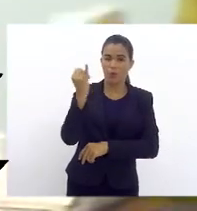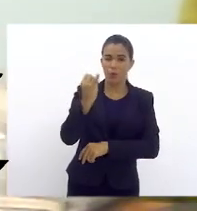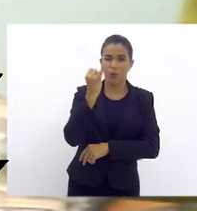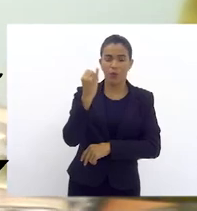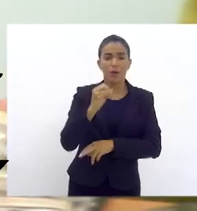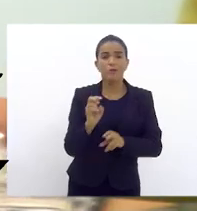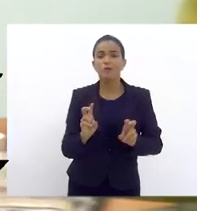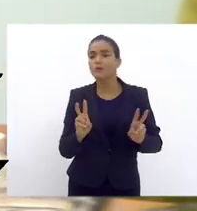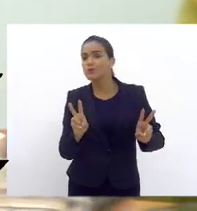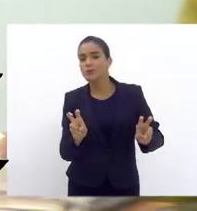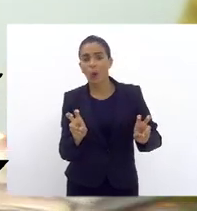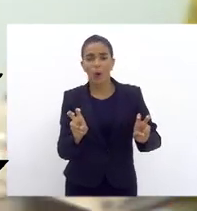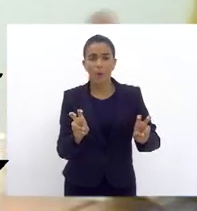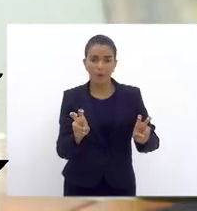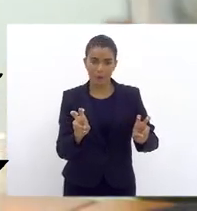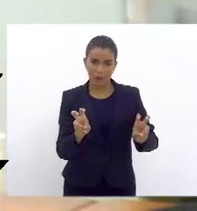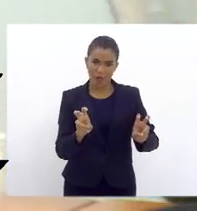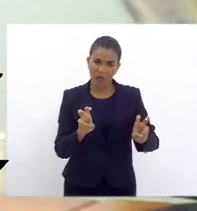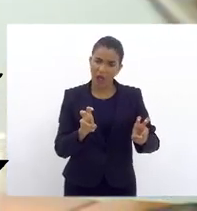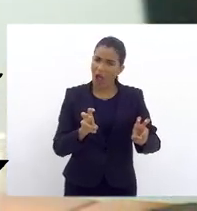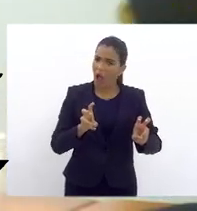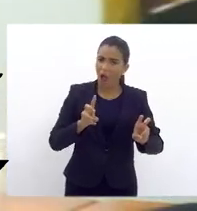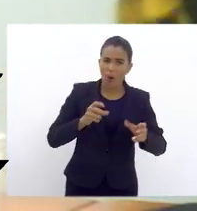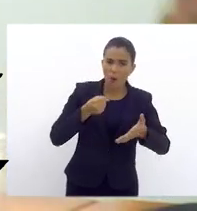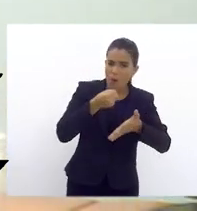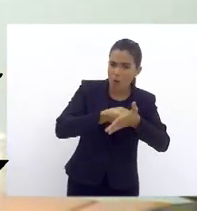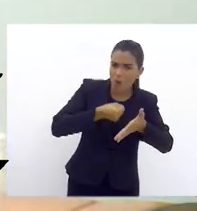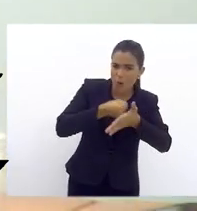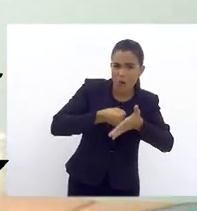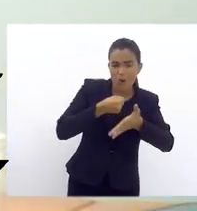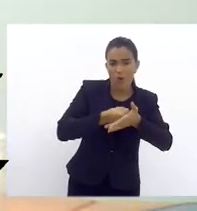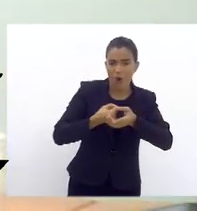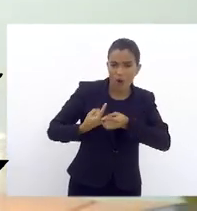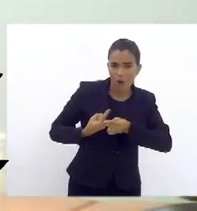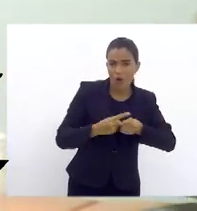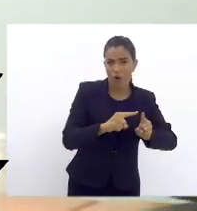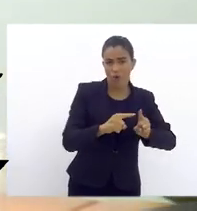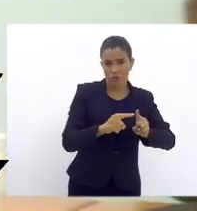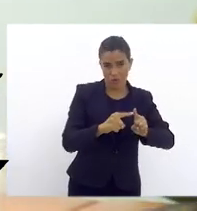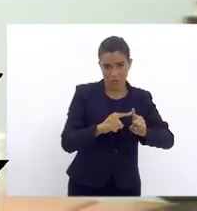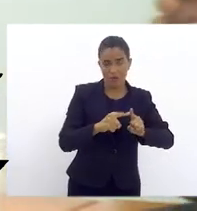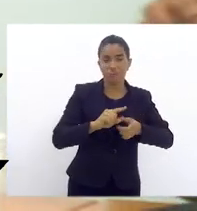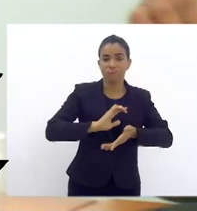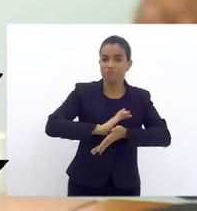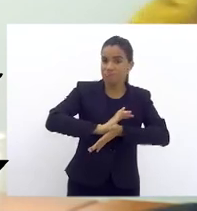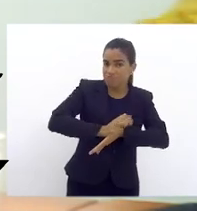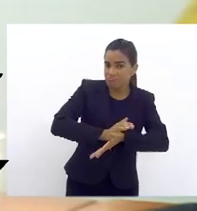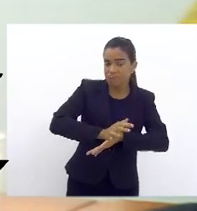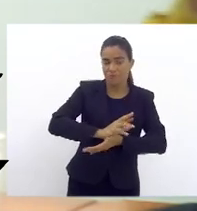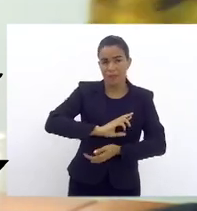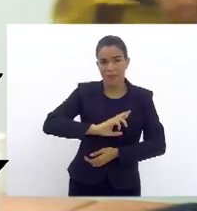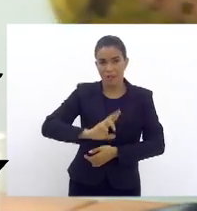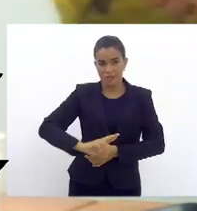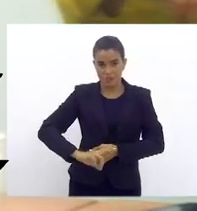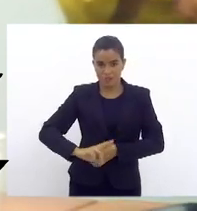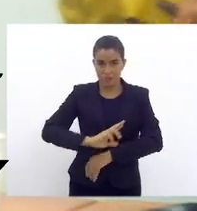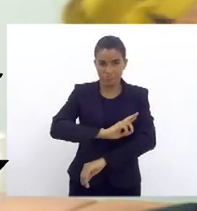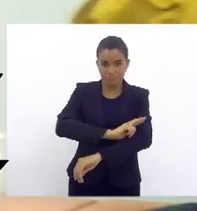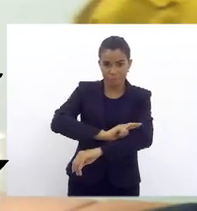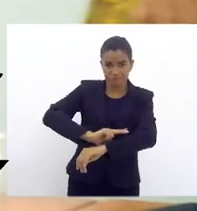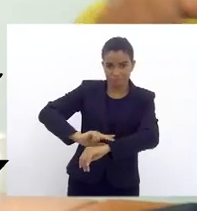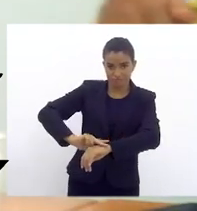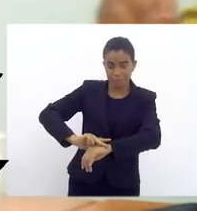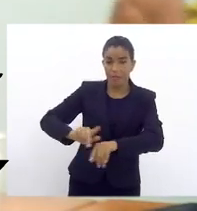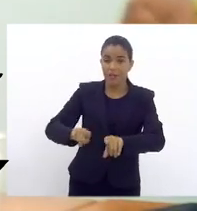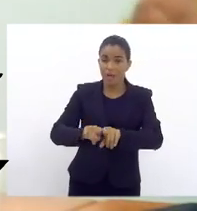diz respeito ao combate às intolerâncias a combate ao combate aos preconceitos e para poder